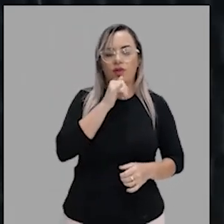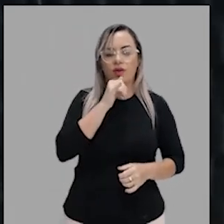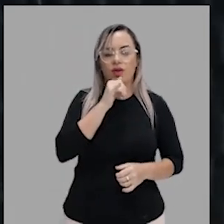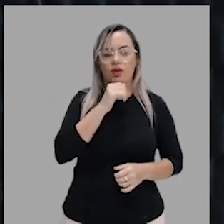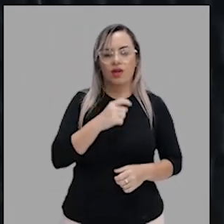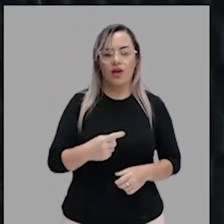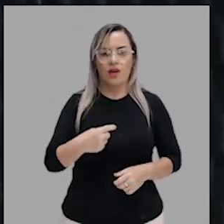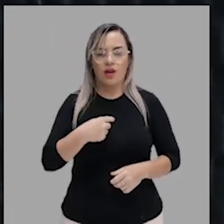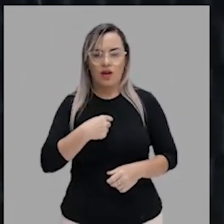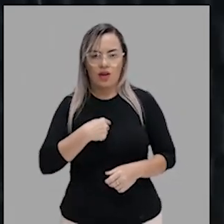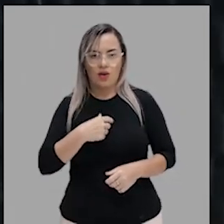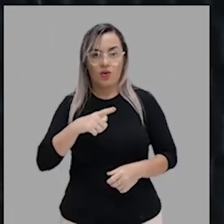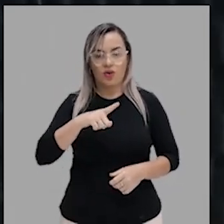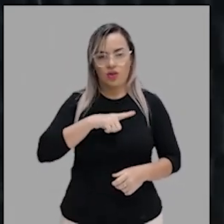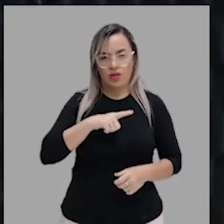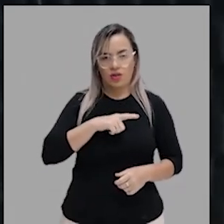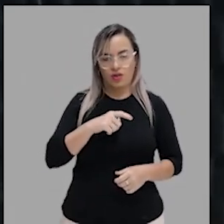dinheiro.